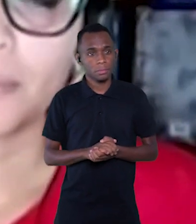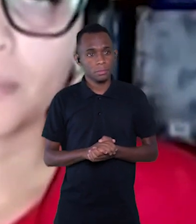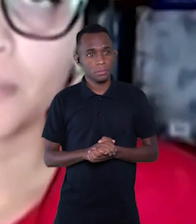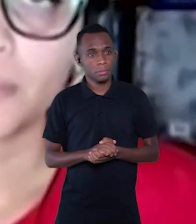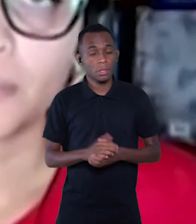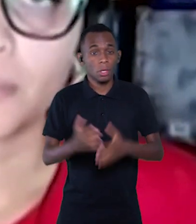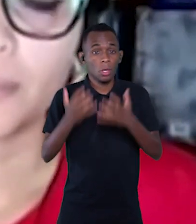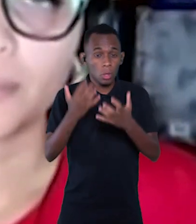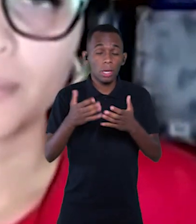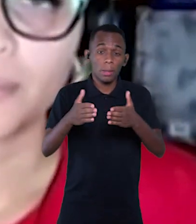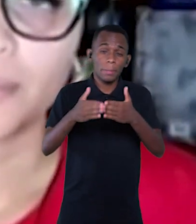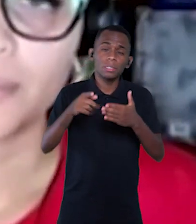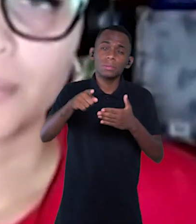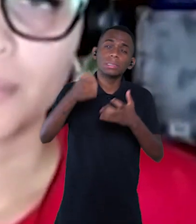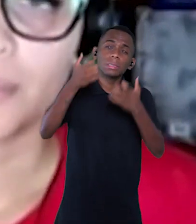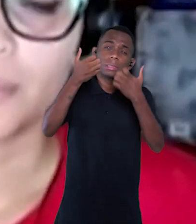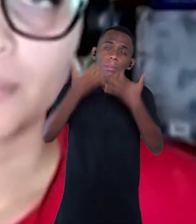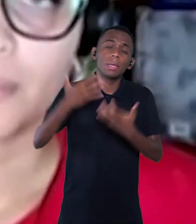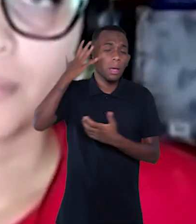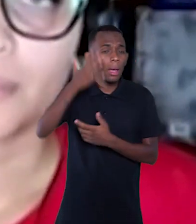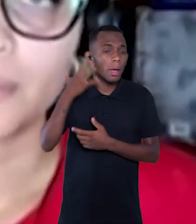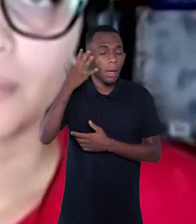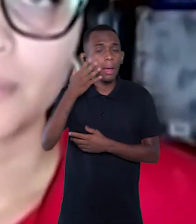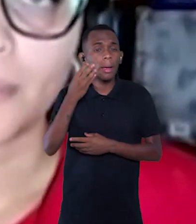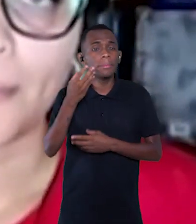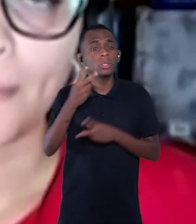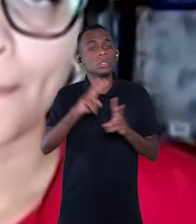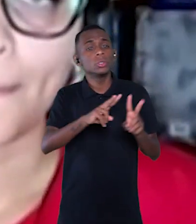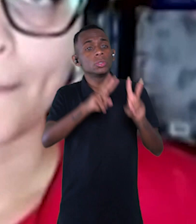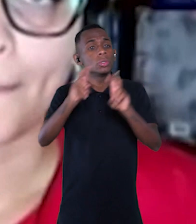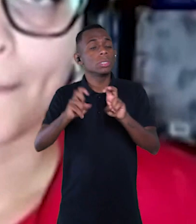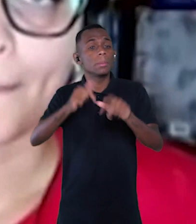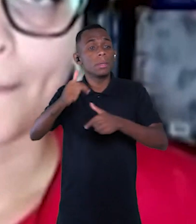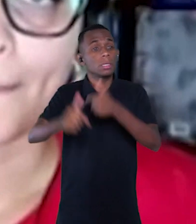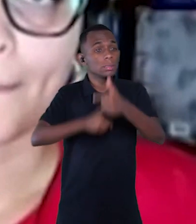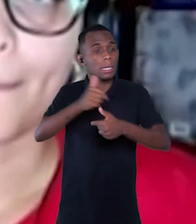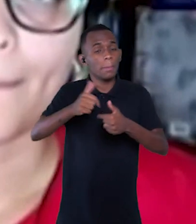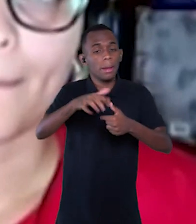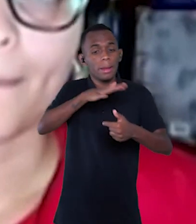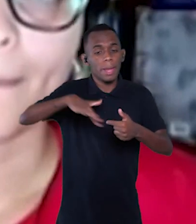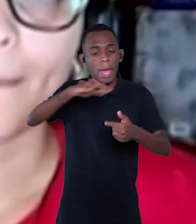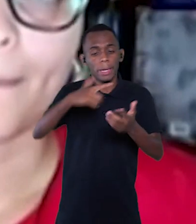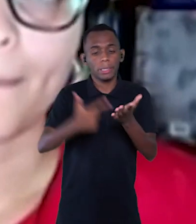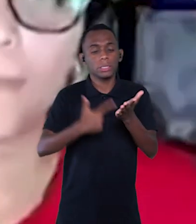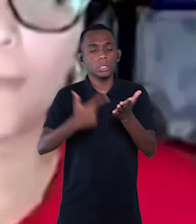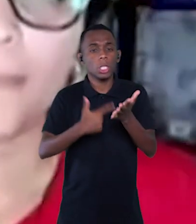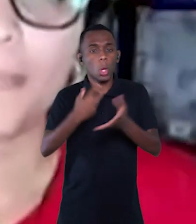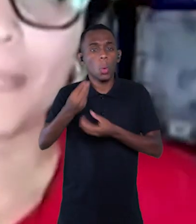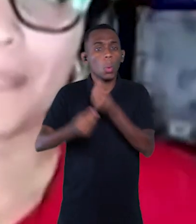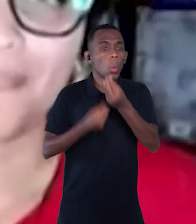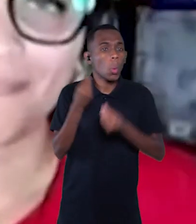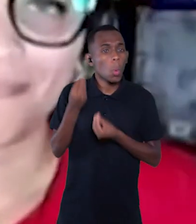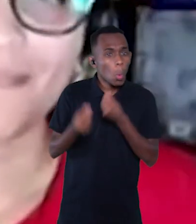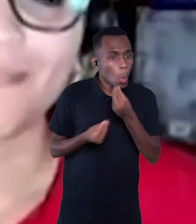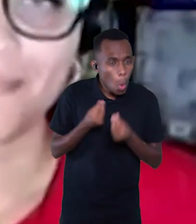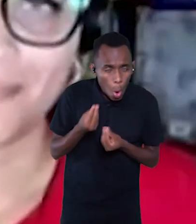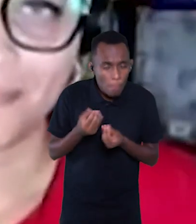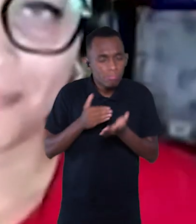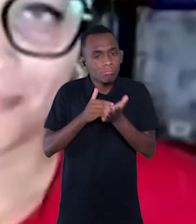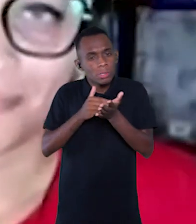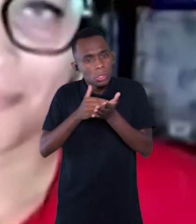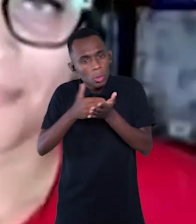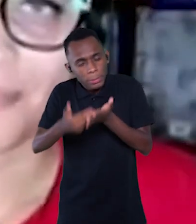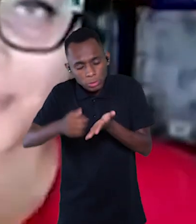Então, eu quero te pedir para falar um pouco sobre o seu trabalho na literatura mesmo, de que forma que você,